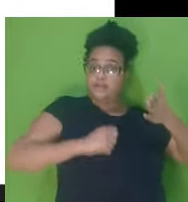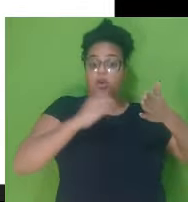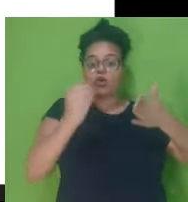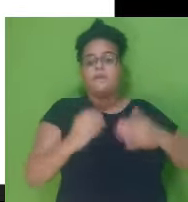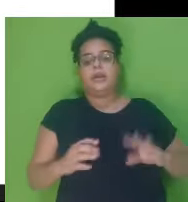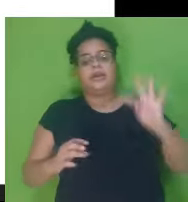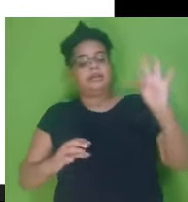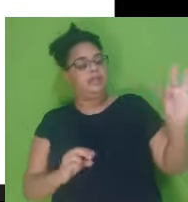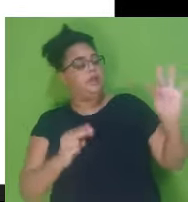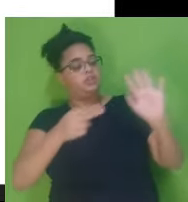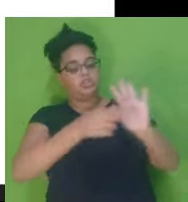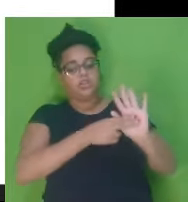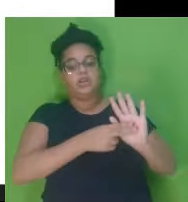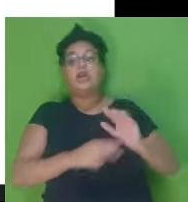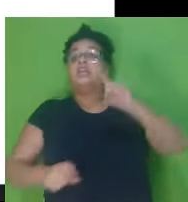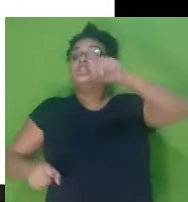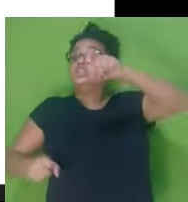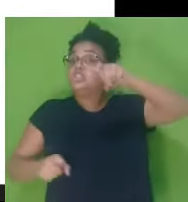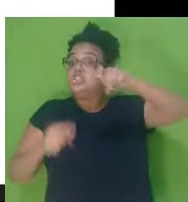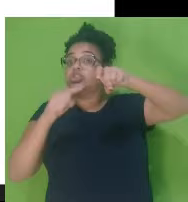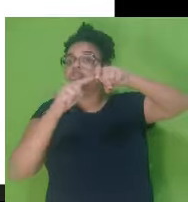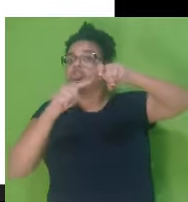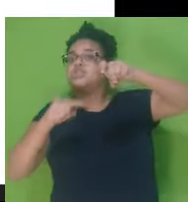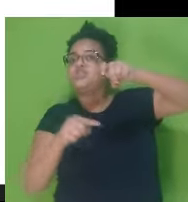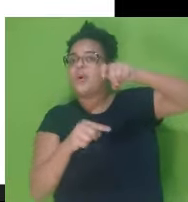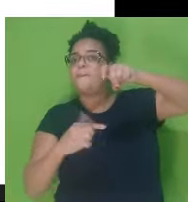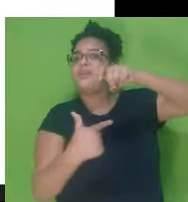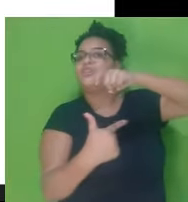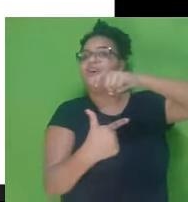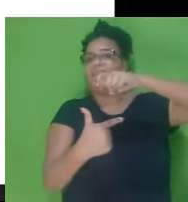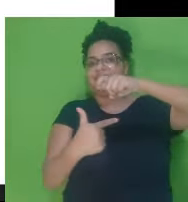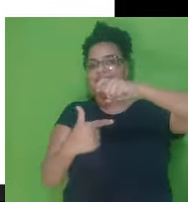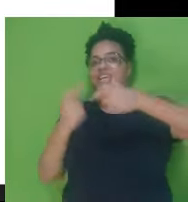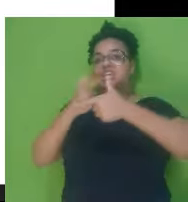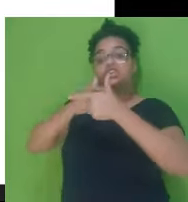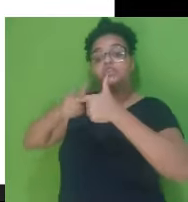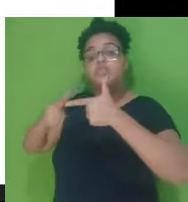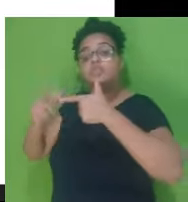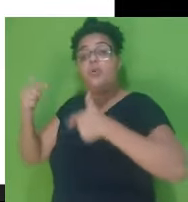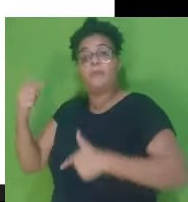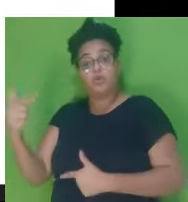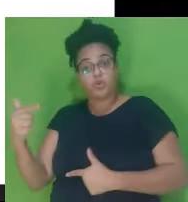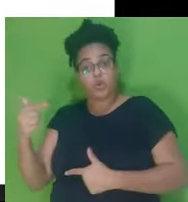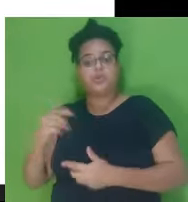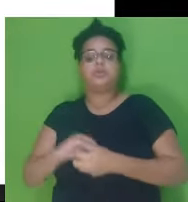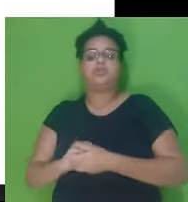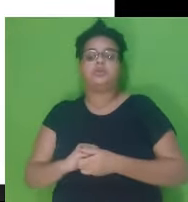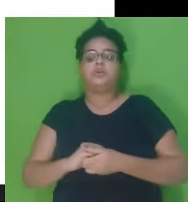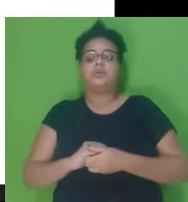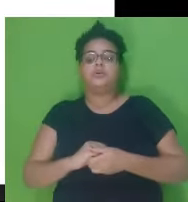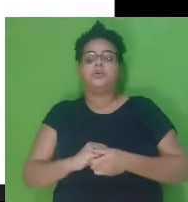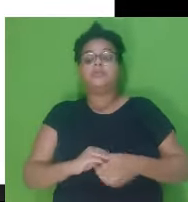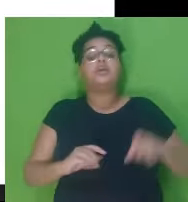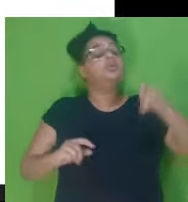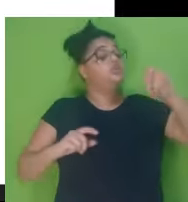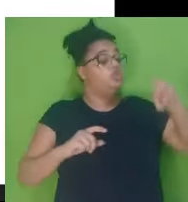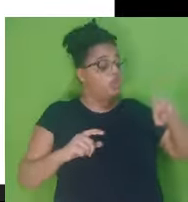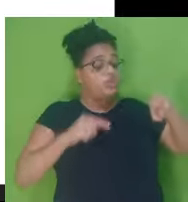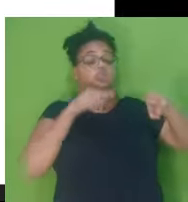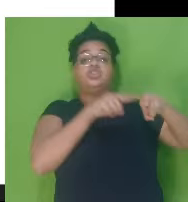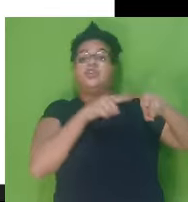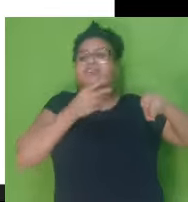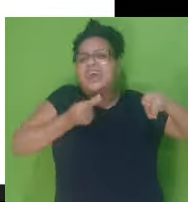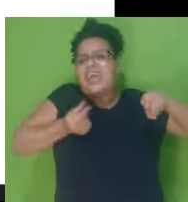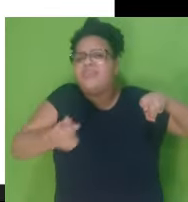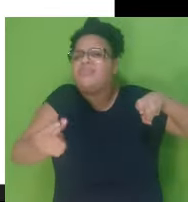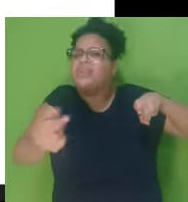o t é x sobre 2, né? Dividindo por 2. E o fato do x tender a mais